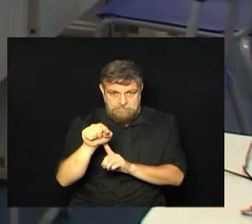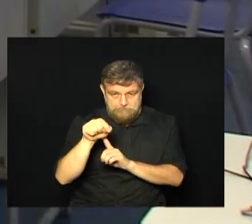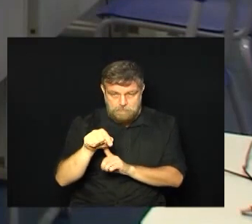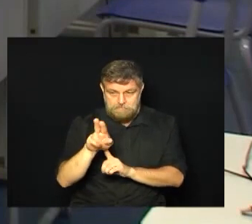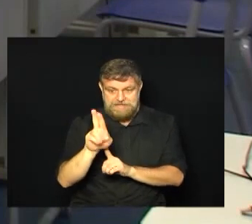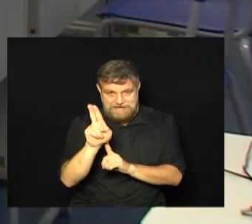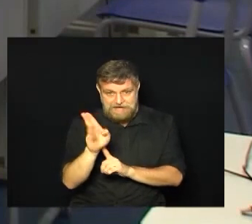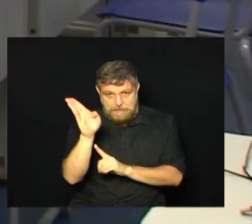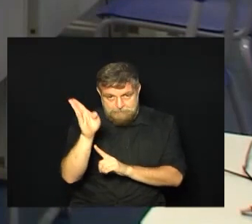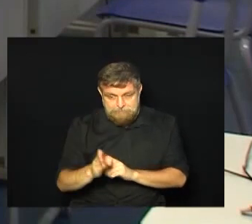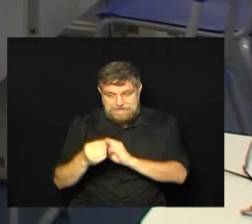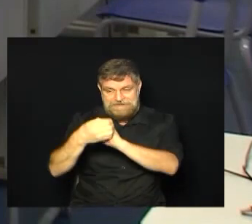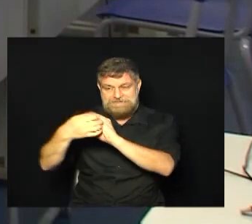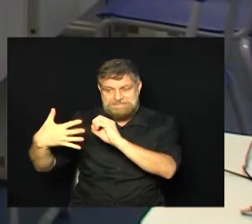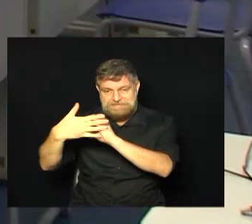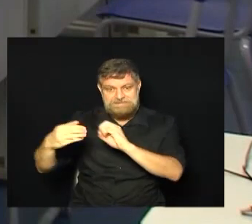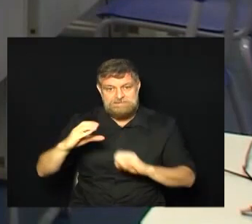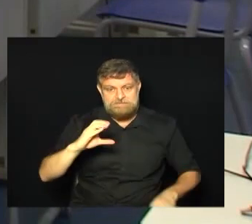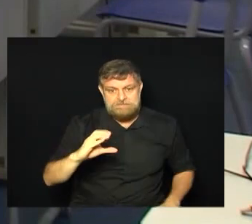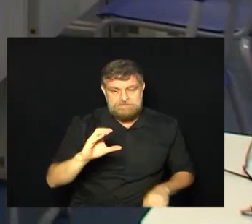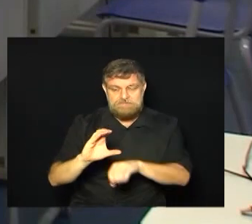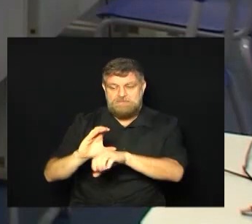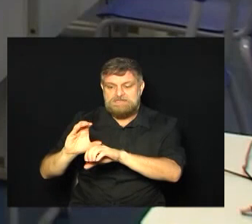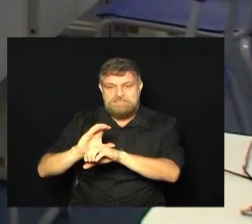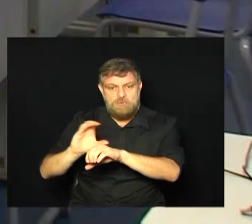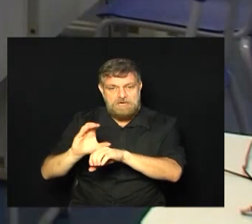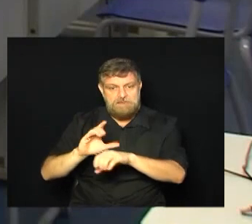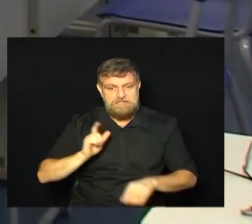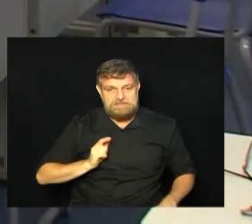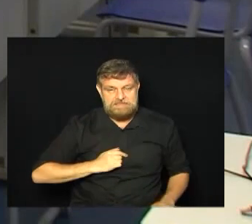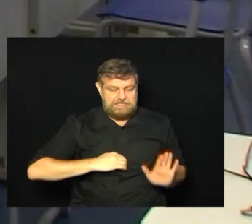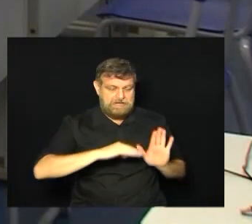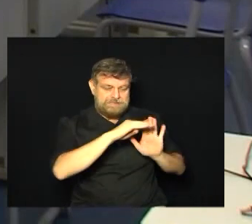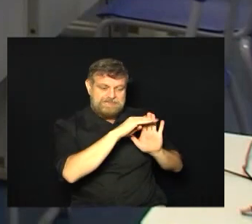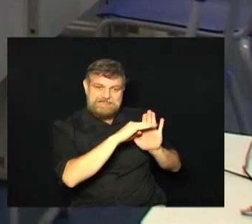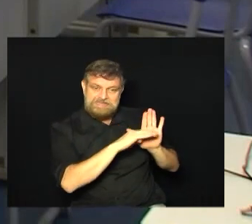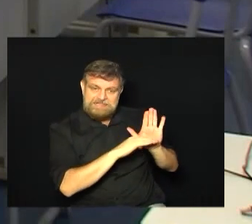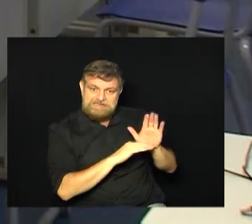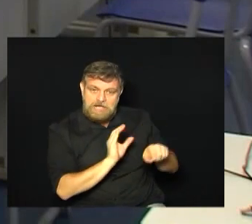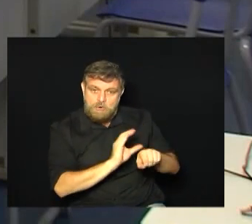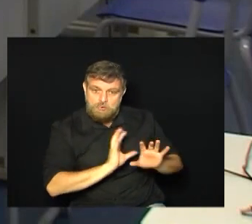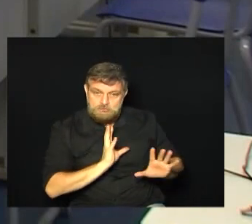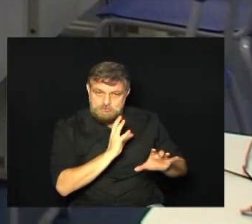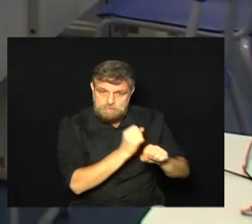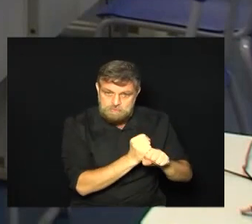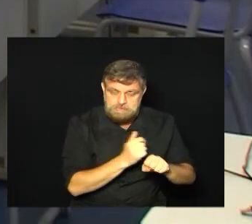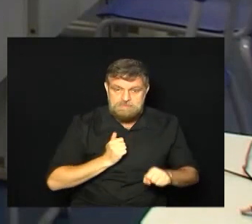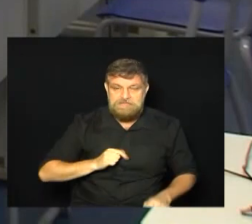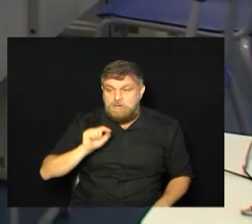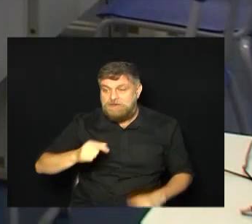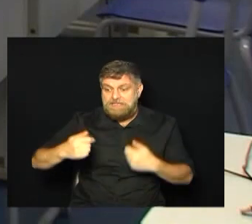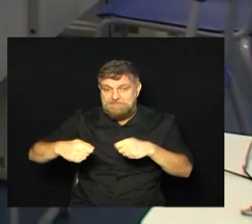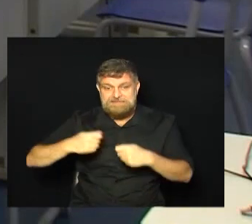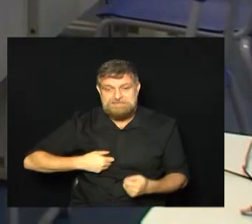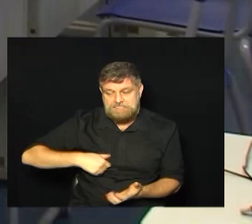fumec.sp.gov.br/Seprocamp. Lá os interessados vão encontrar todas as listagens dos cursos e os requisitos necessários, além das unidades